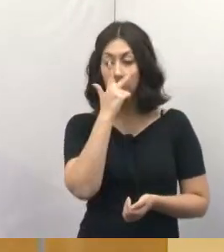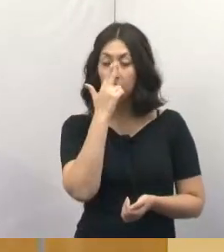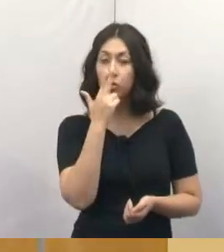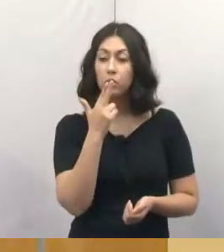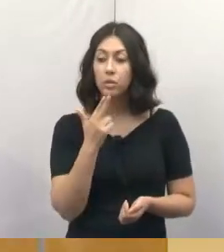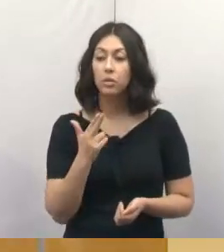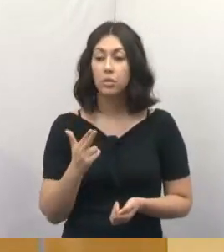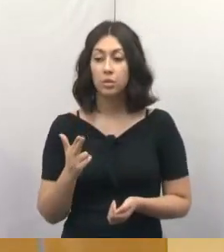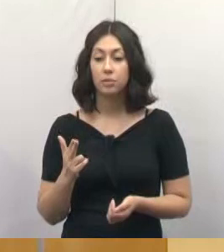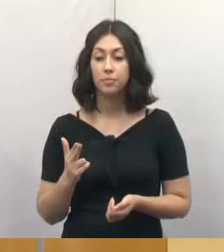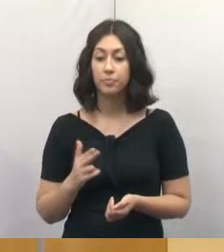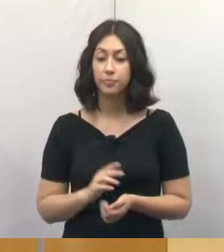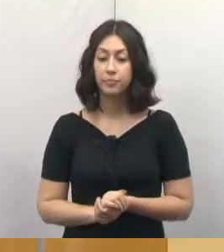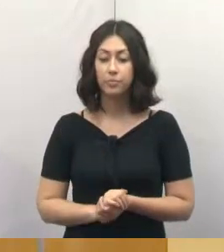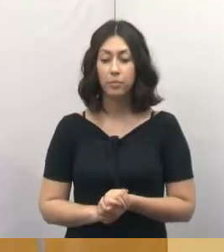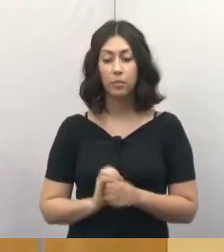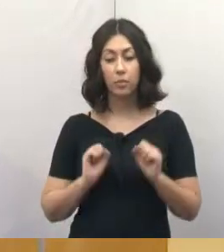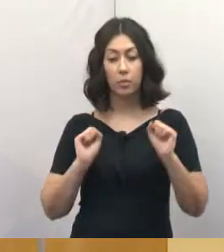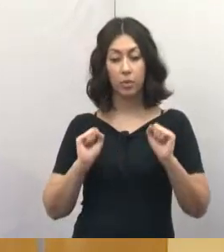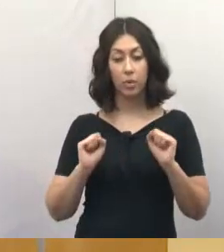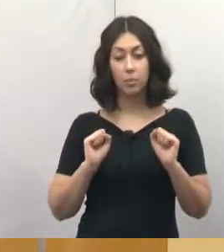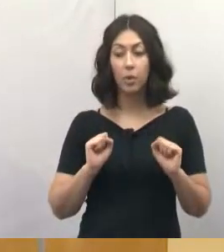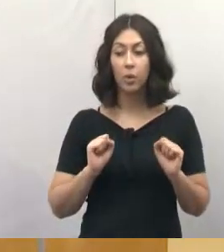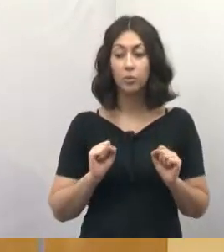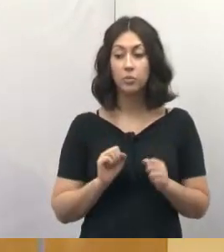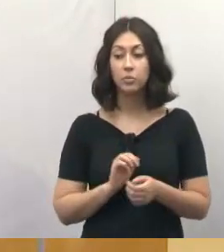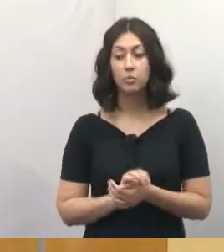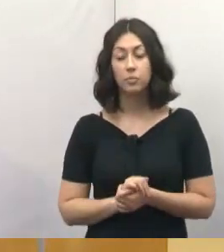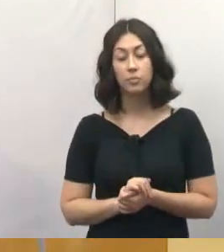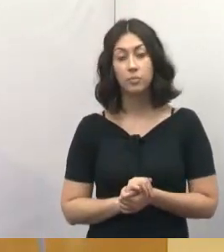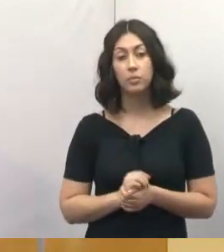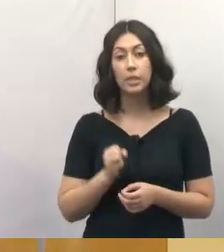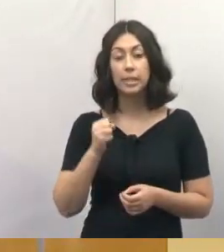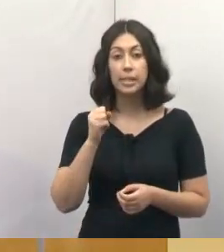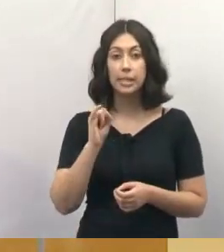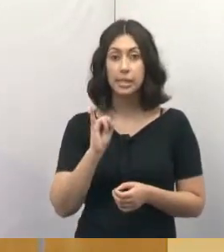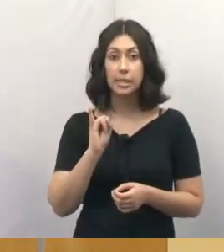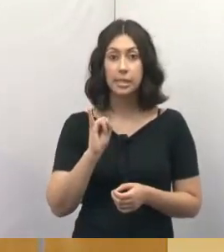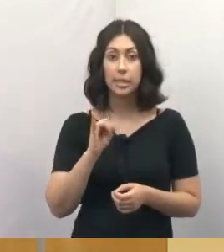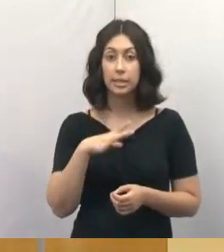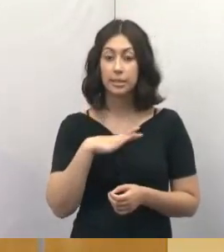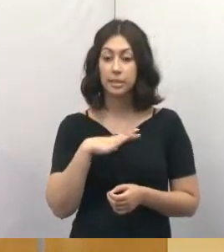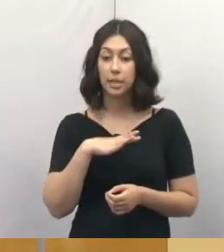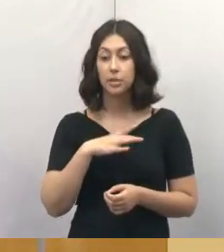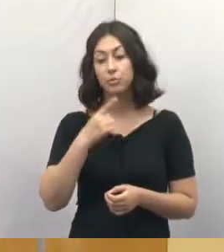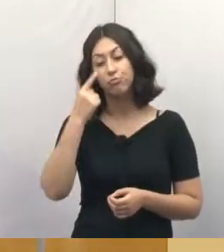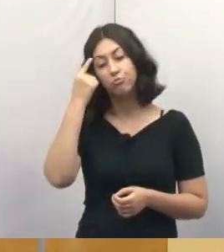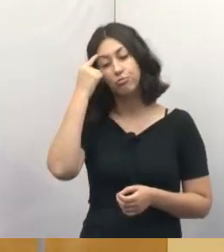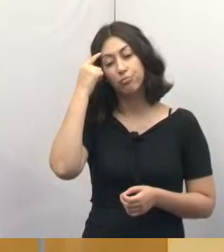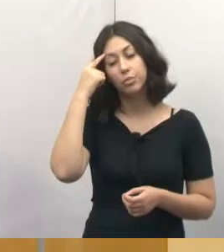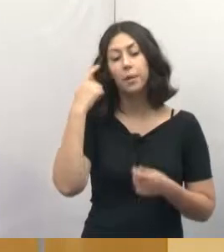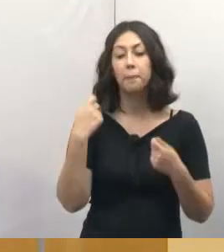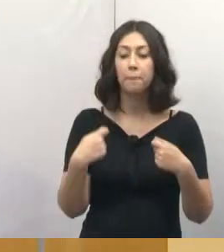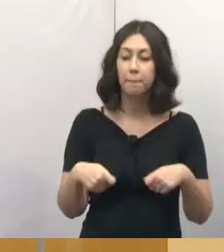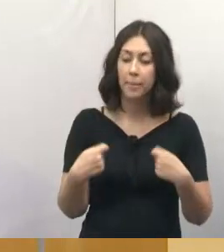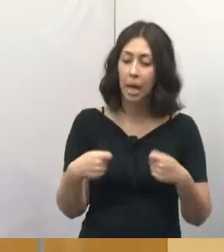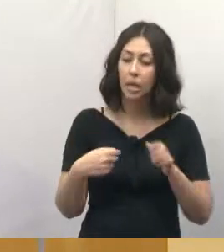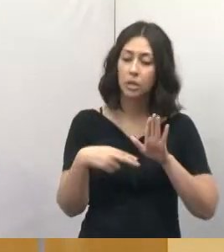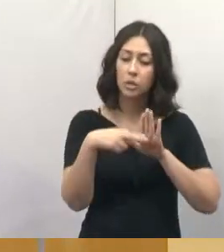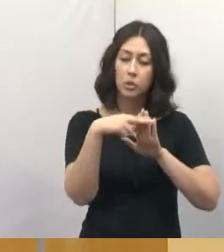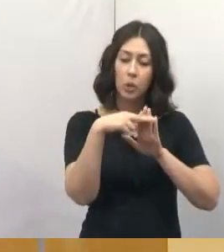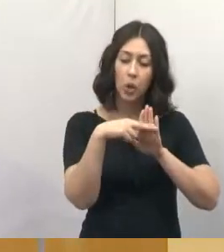seria salutar, se seria viável, se o município achar que deve